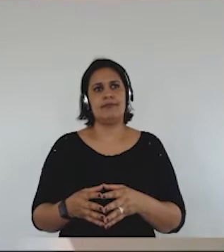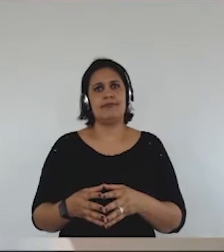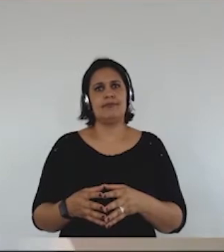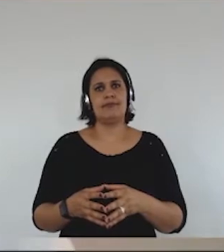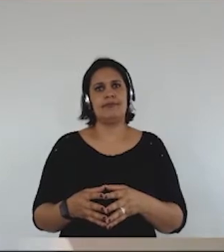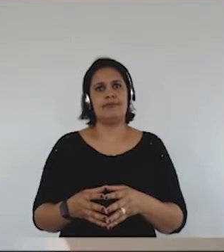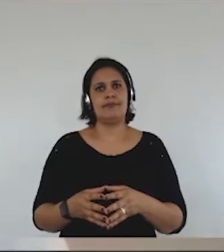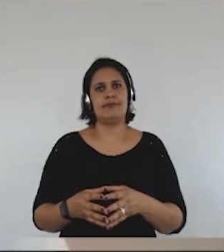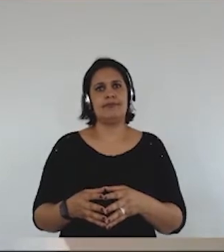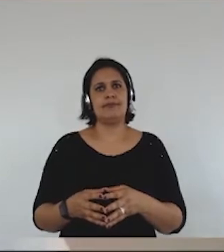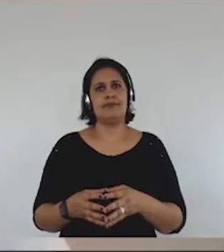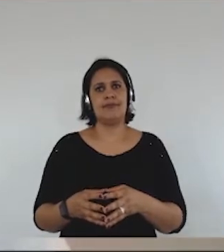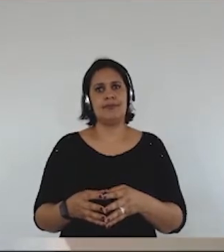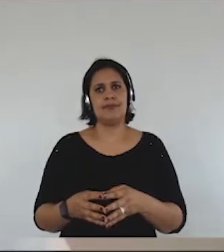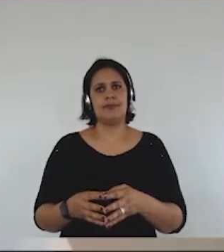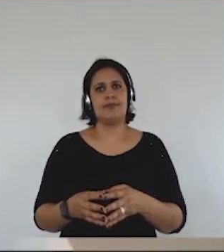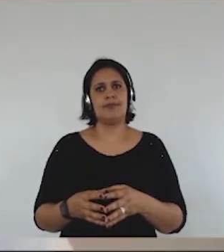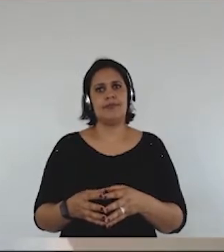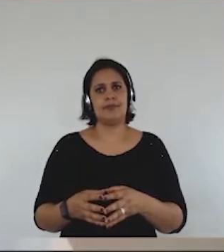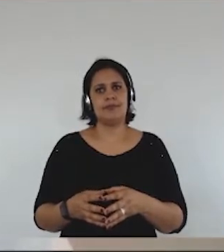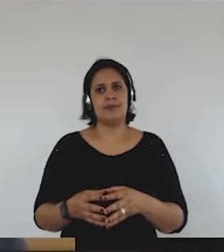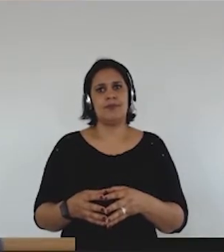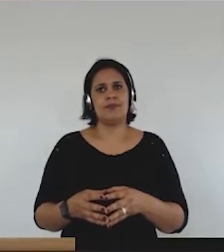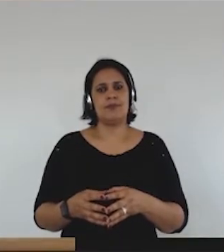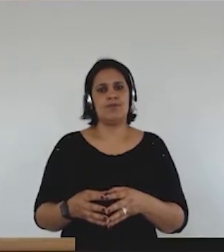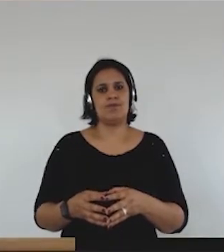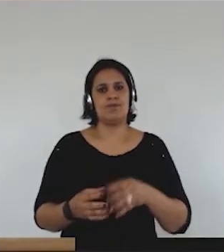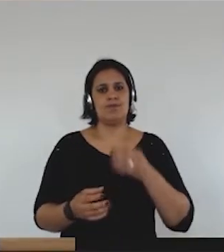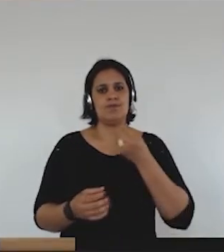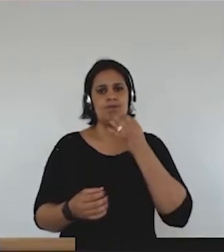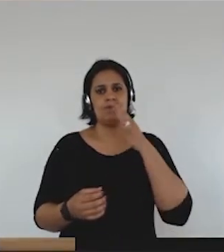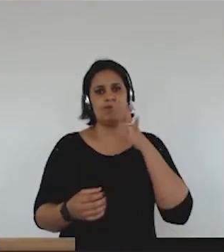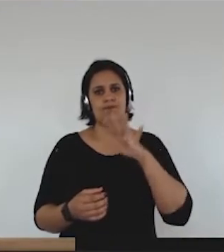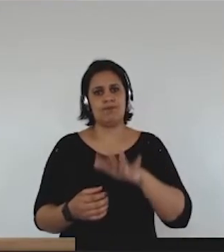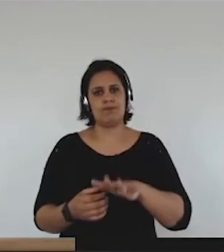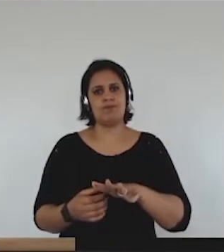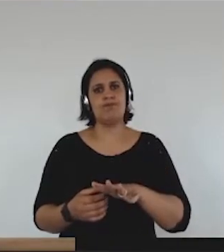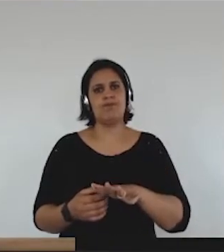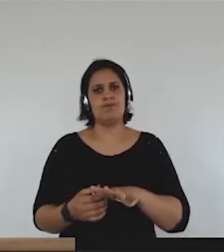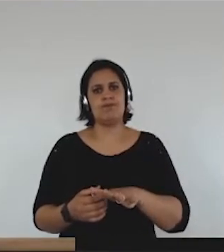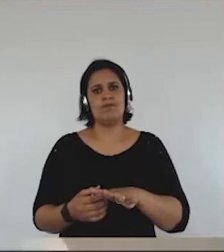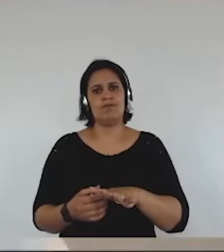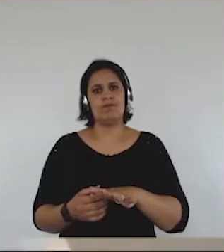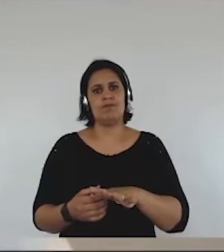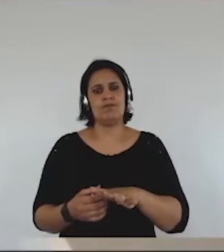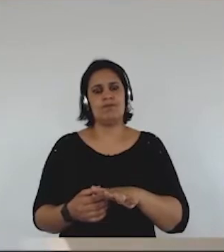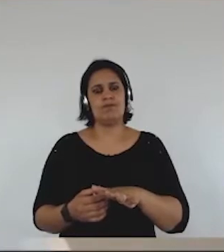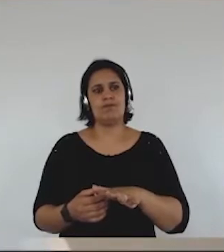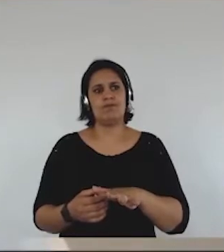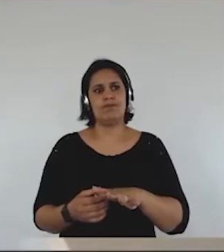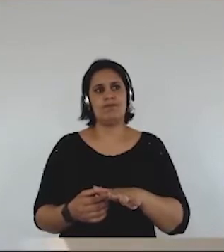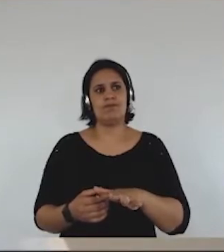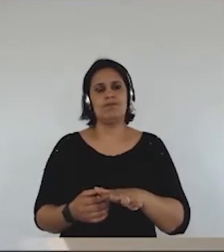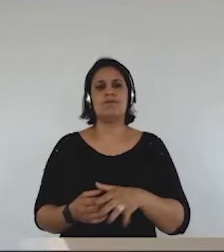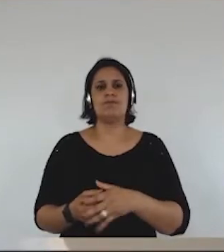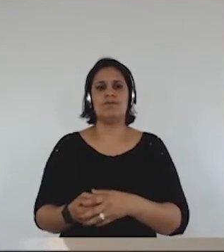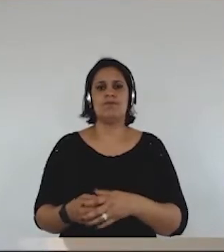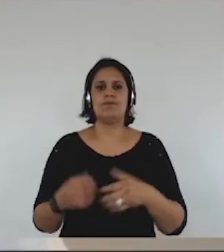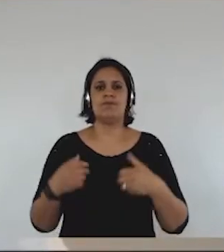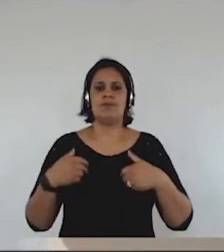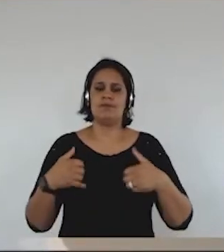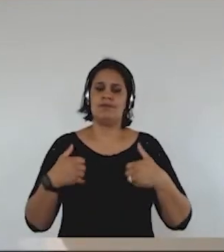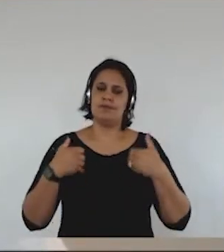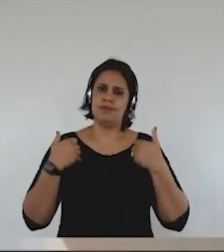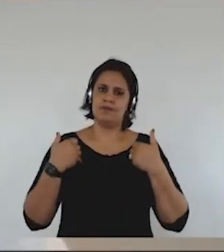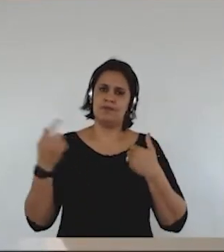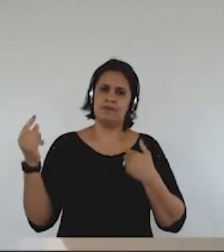boa tarde, Daniel. É um prazer fazer parte desse que sem dúvida, já é o